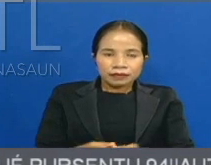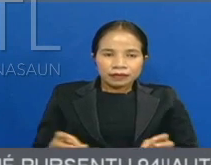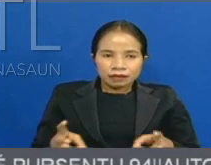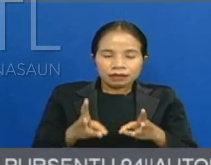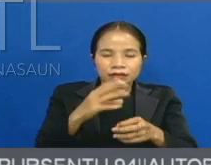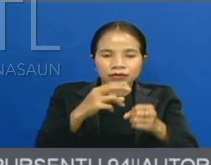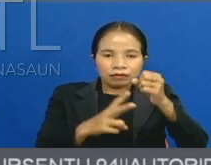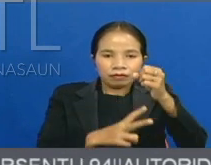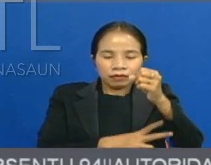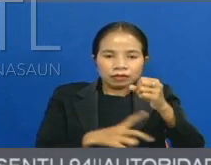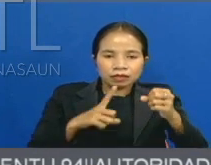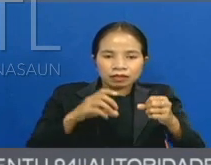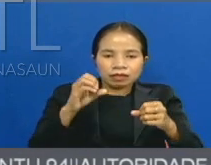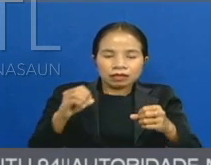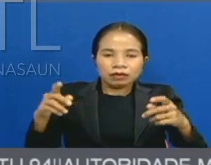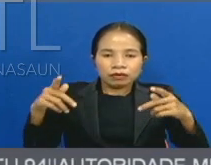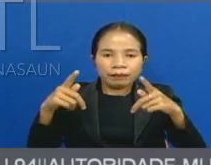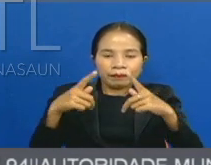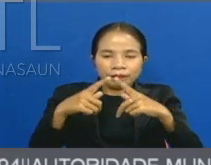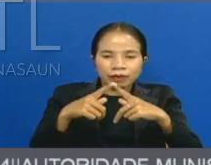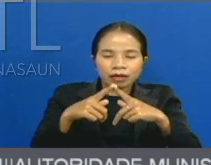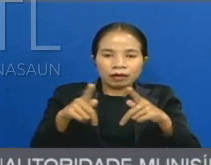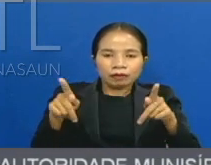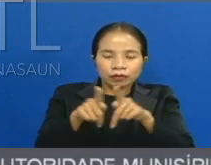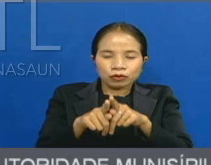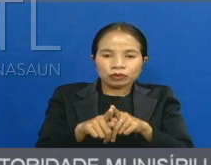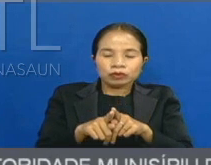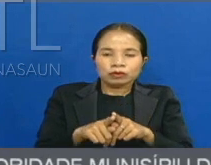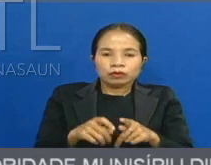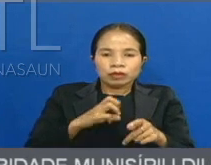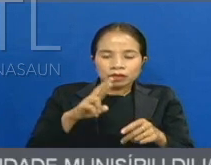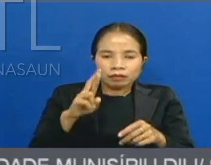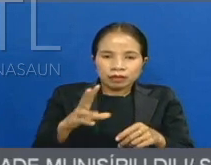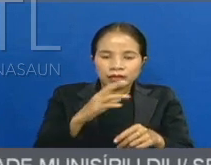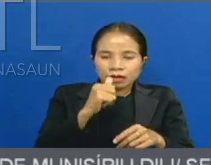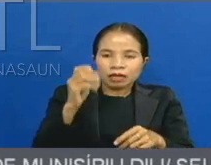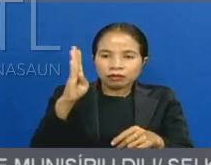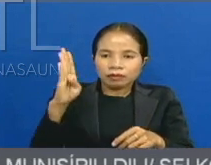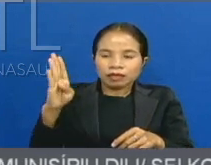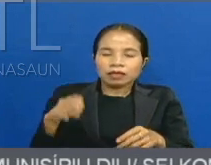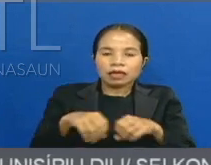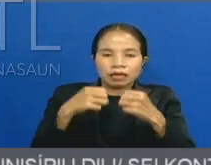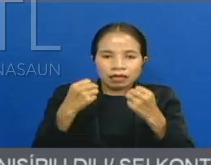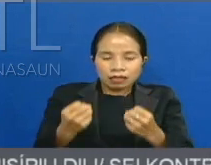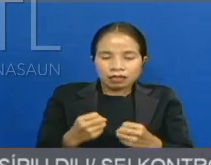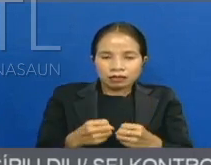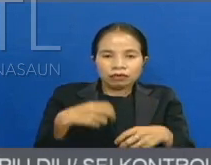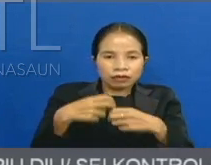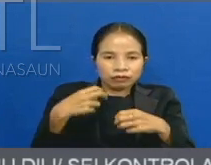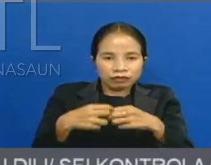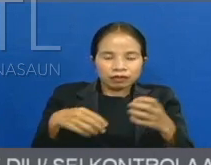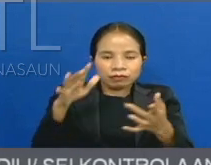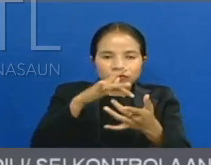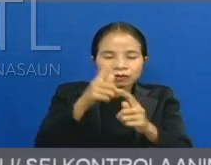Estrada no ponte direção Gleno liga para posto Hermera Antigo. Posto Ratulia A no B condição grave, onde